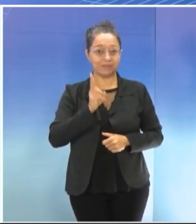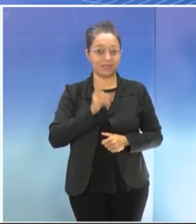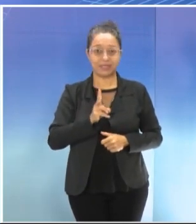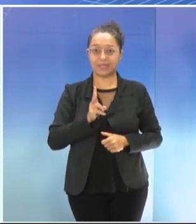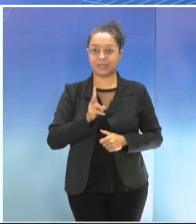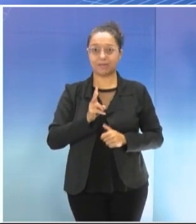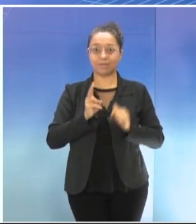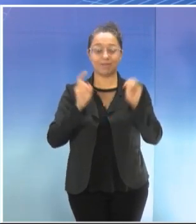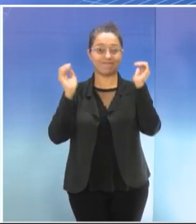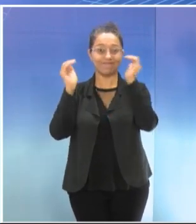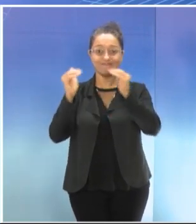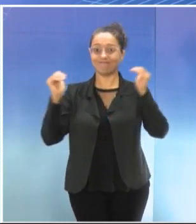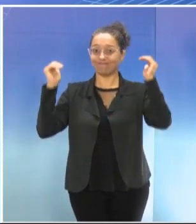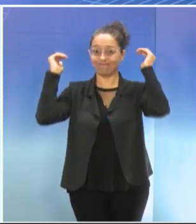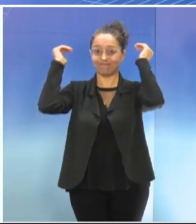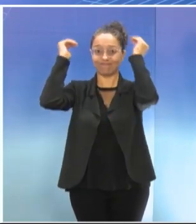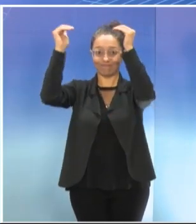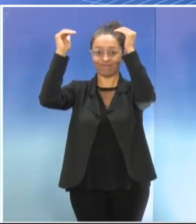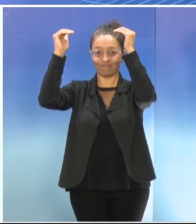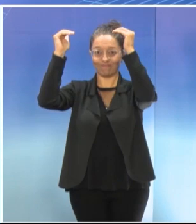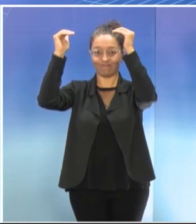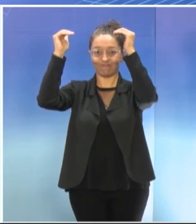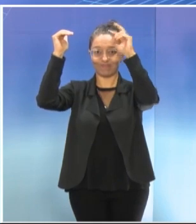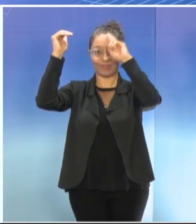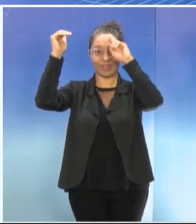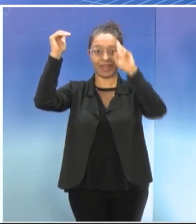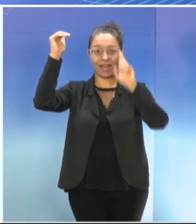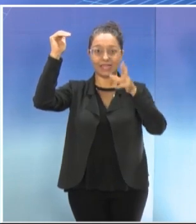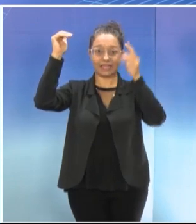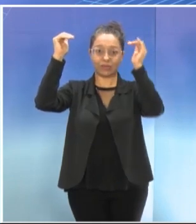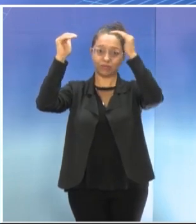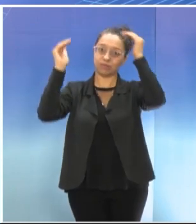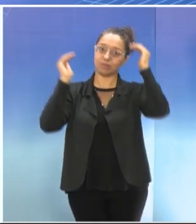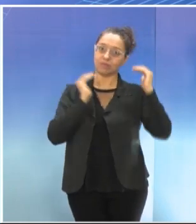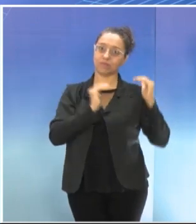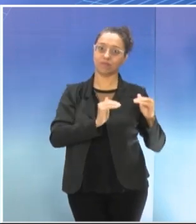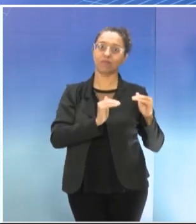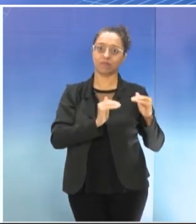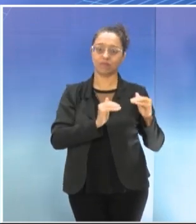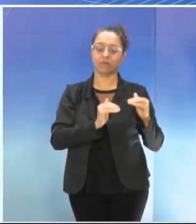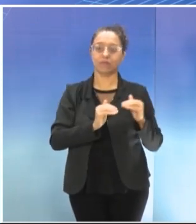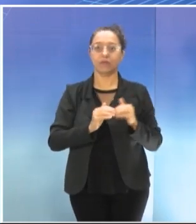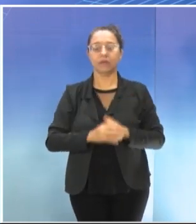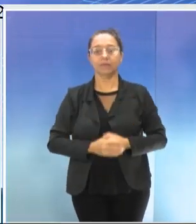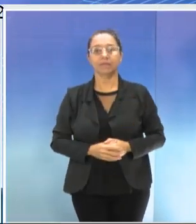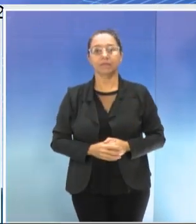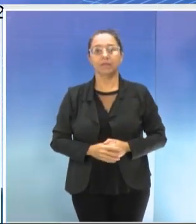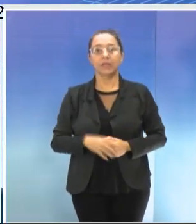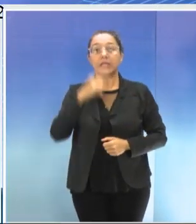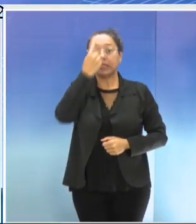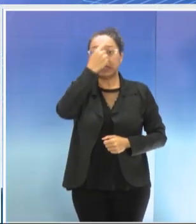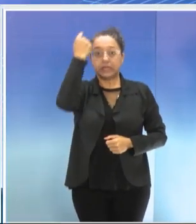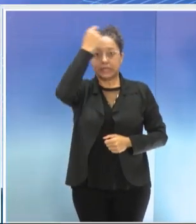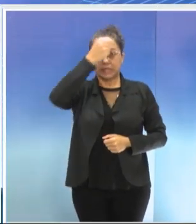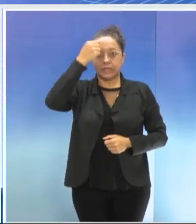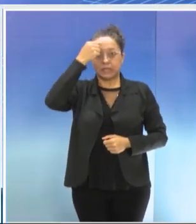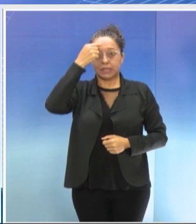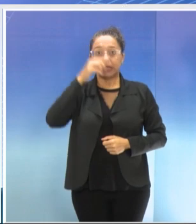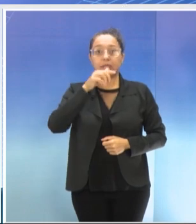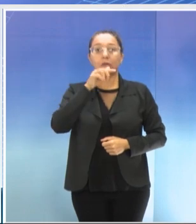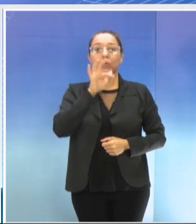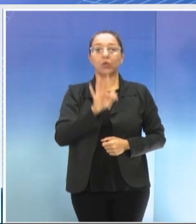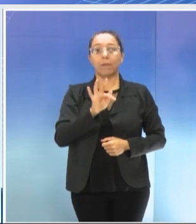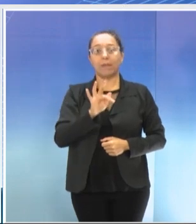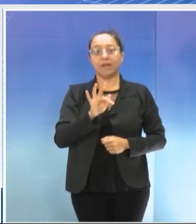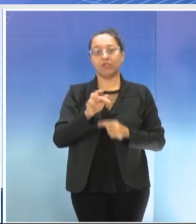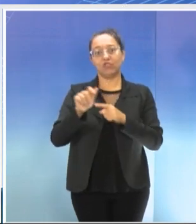mais importante era a fé. Tá? A fé sempre estava à frente da racionalidade.